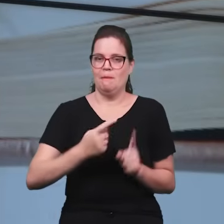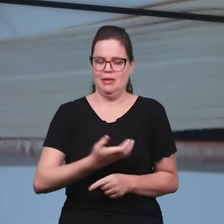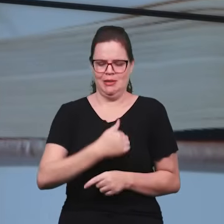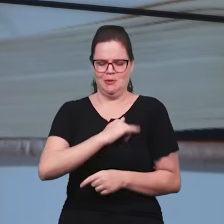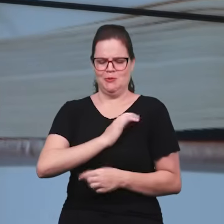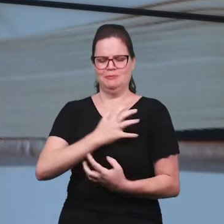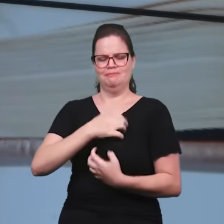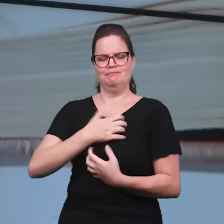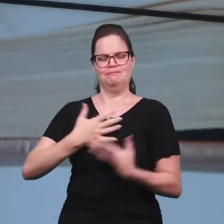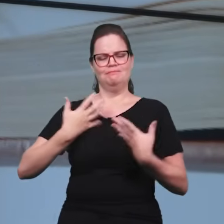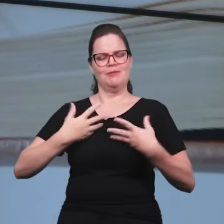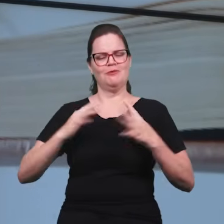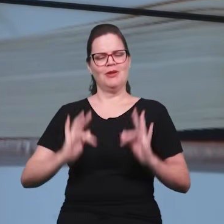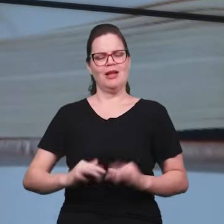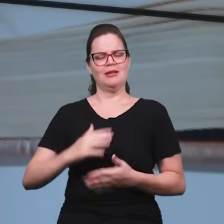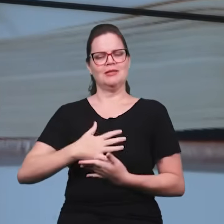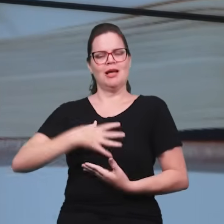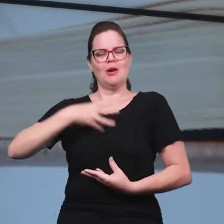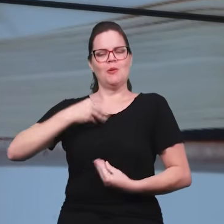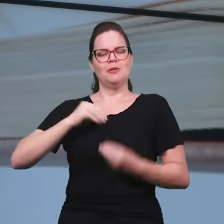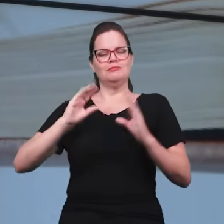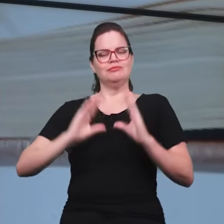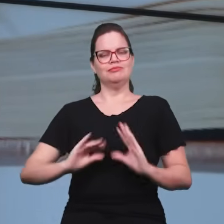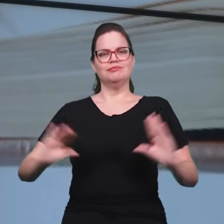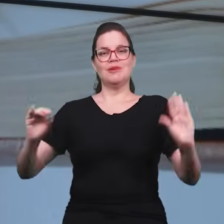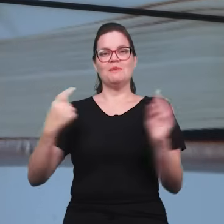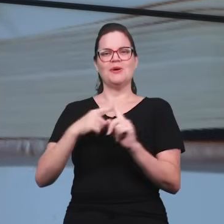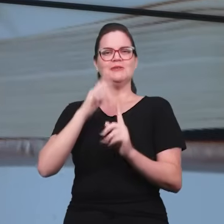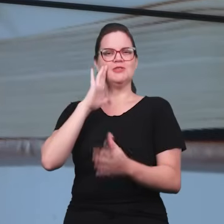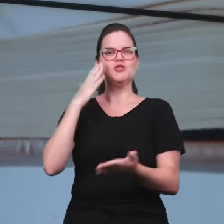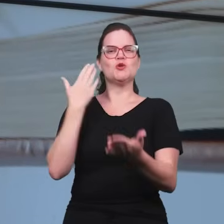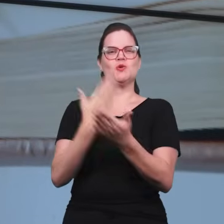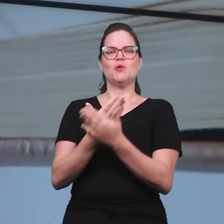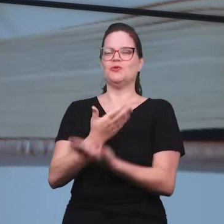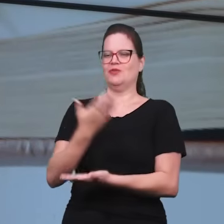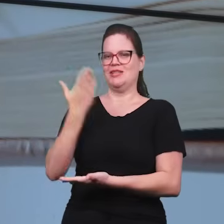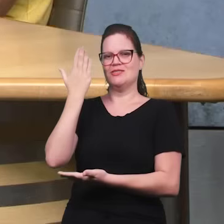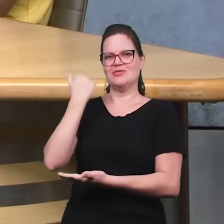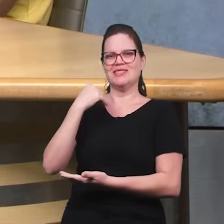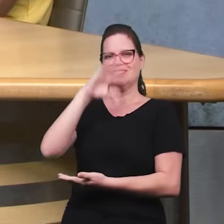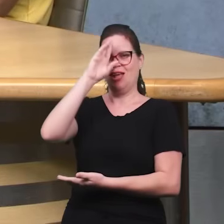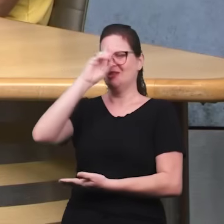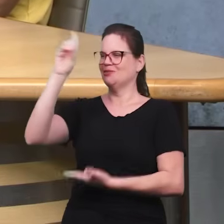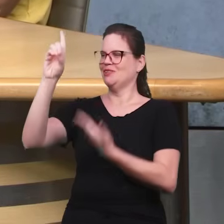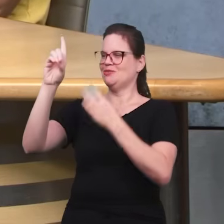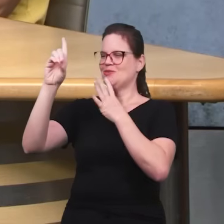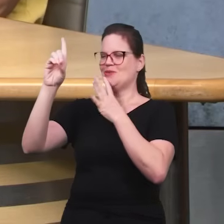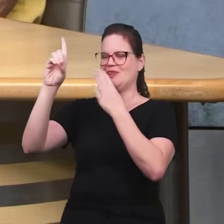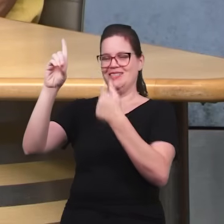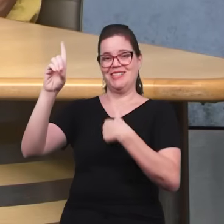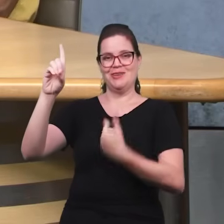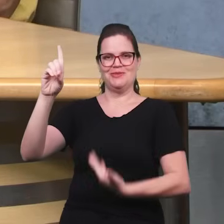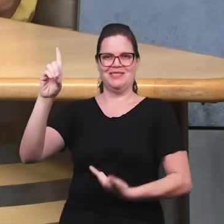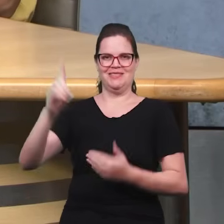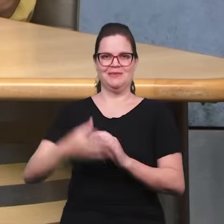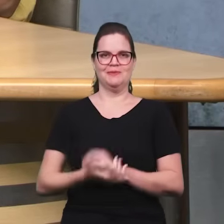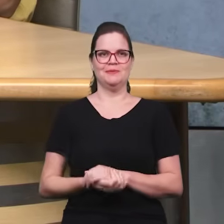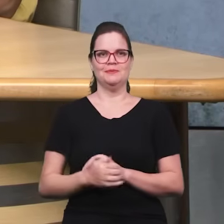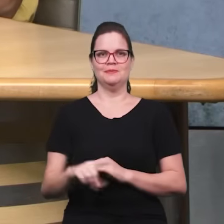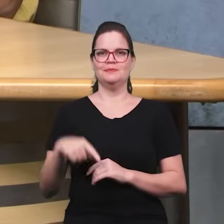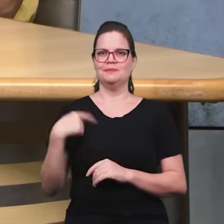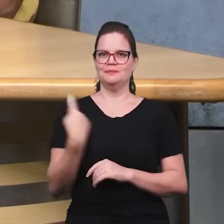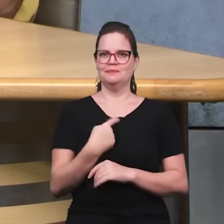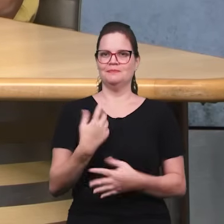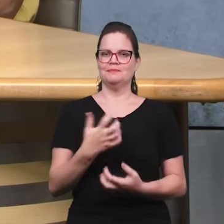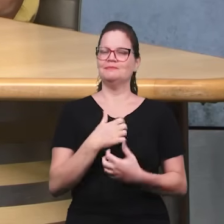alegria, a nossa alma está cheia de júbilo, porque nós sabemos o Deus a quem nós servimos. Amém. Amém. Nós nos alegramos no Deus